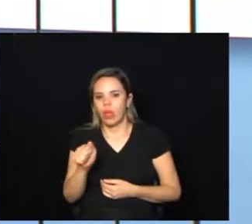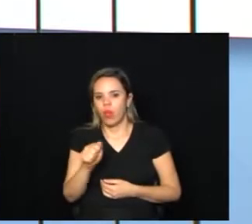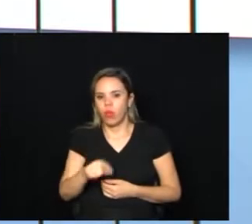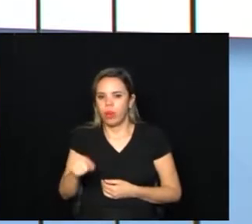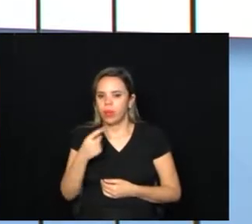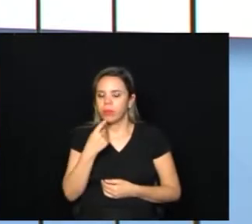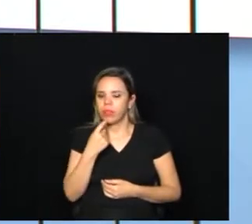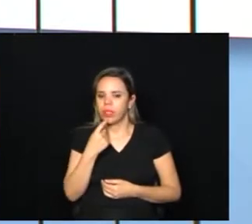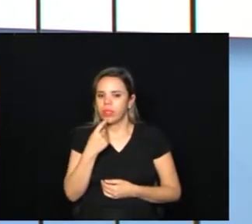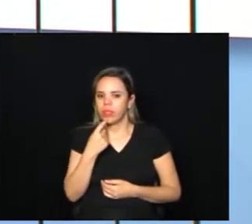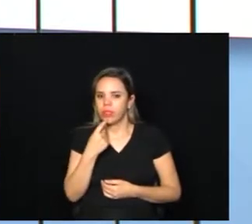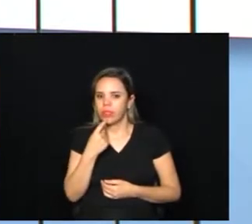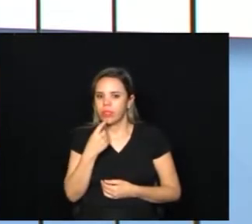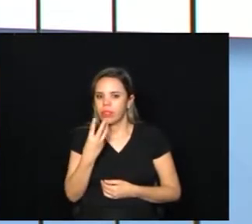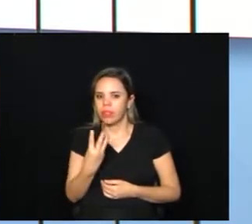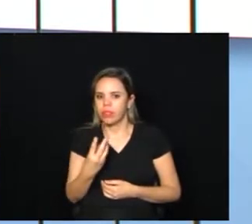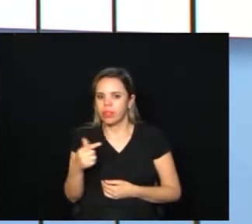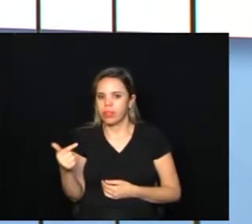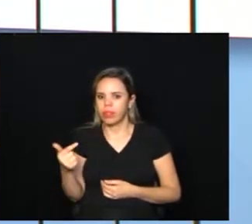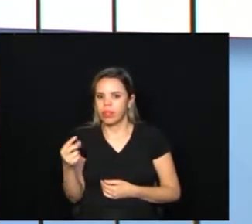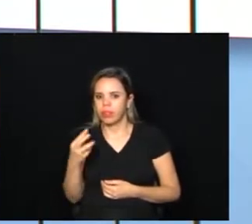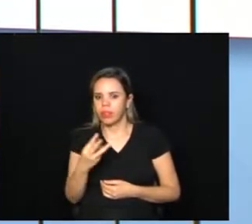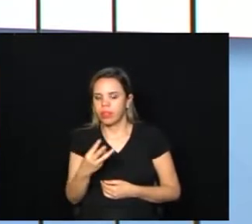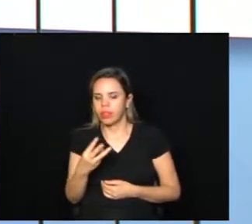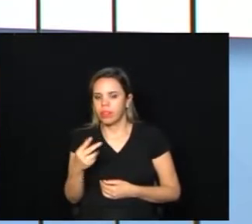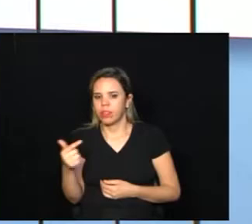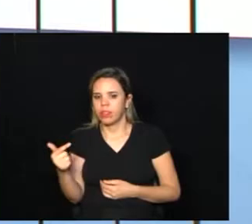ou ligue lá, olha,